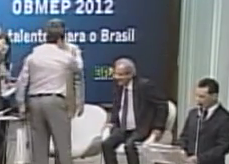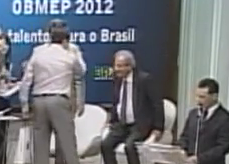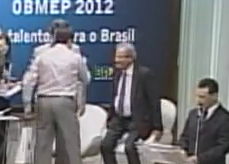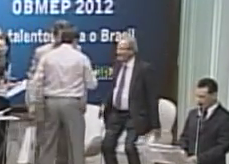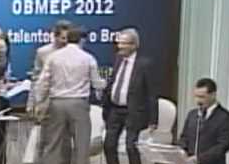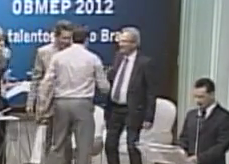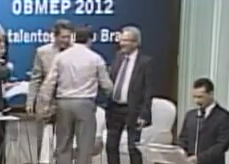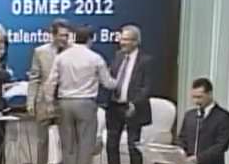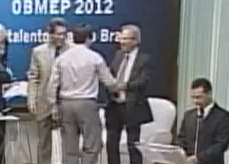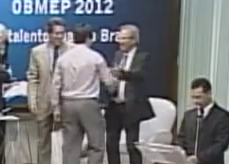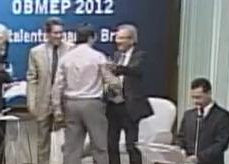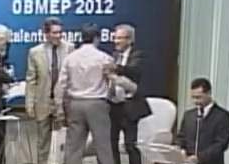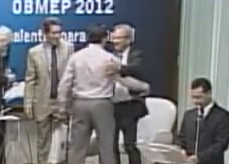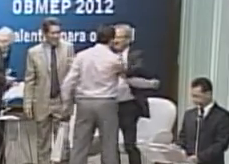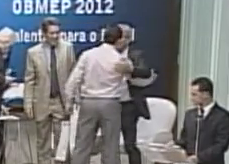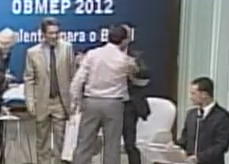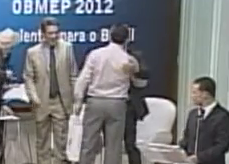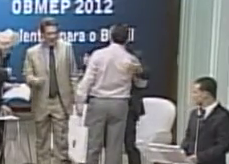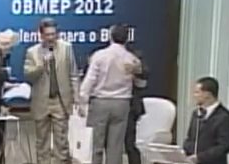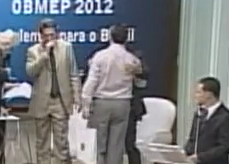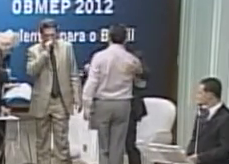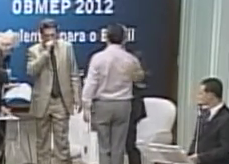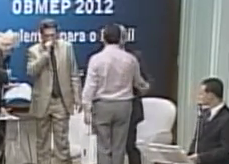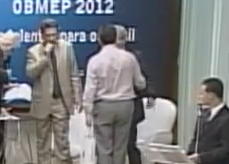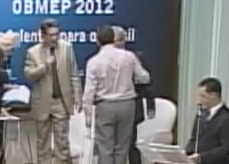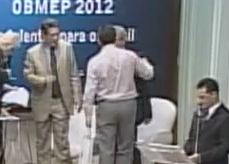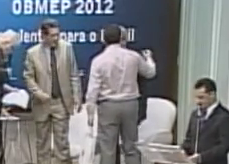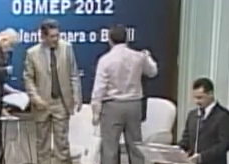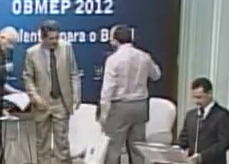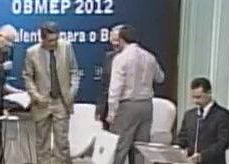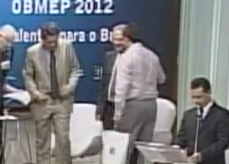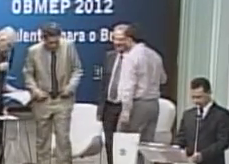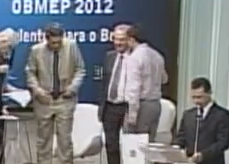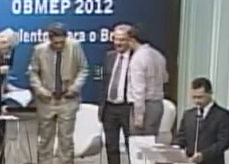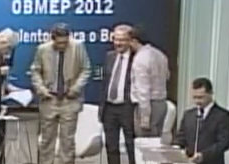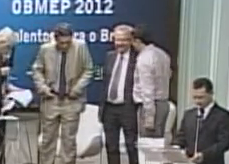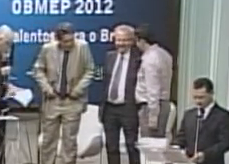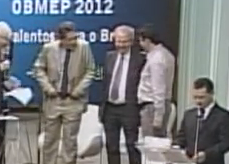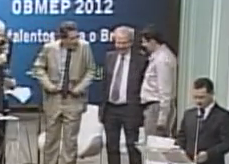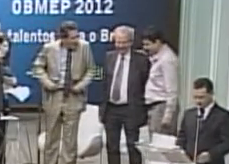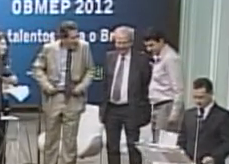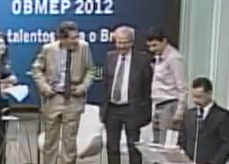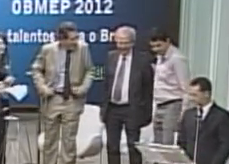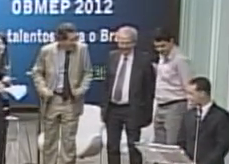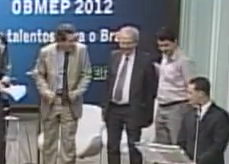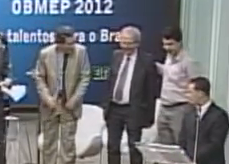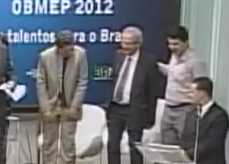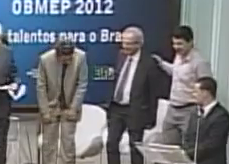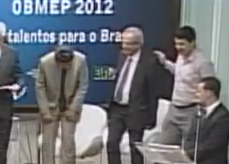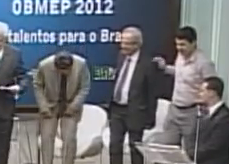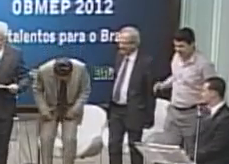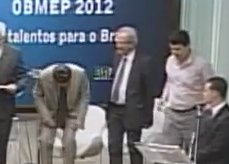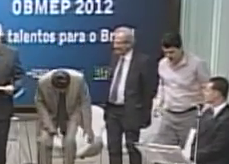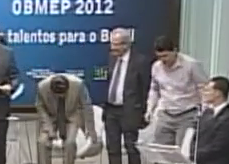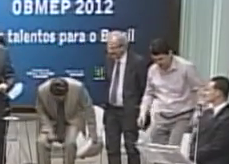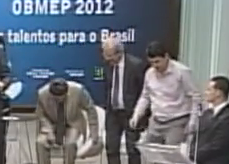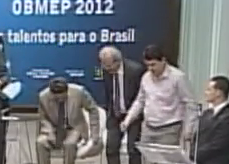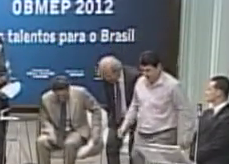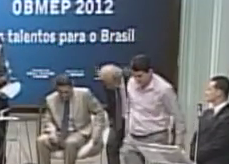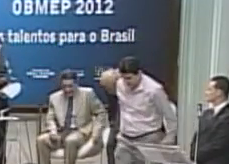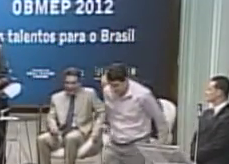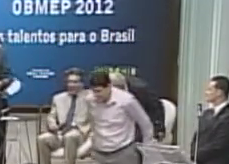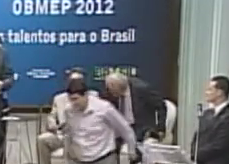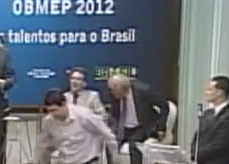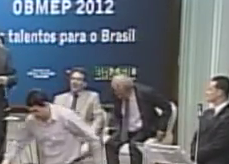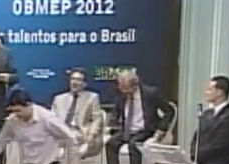os alunos e do entusiasmo da cidade. Ele disse que o envolvimento dos alunos para essa preparação das Olimpíadas lá em Cocal foi